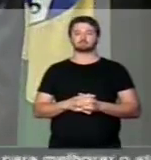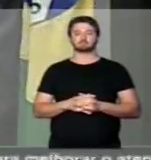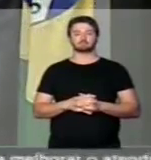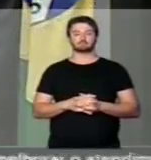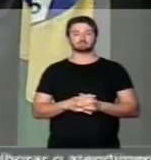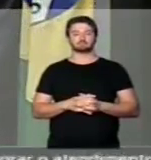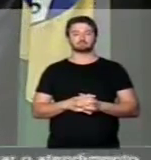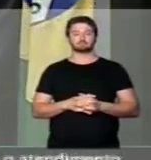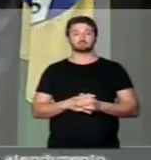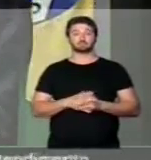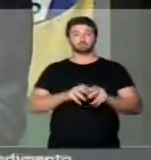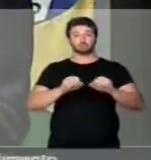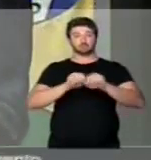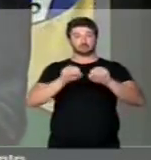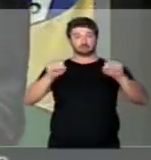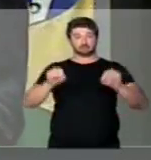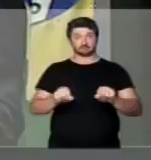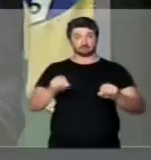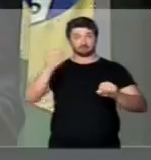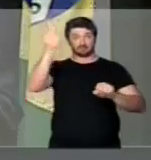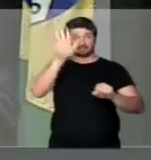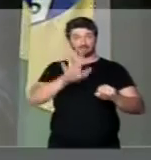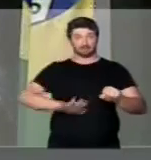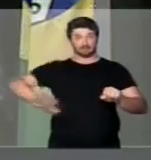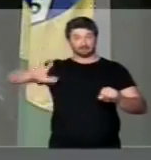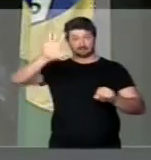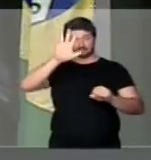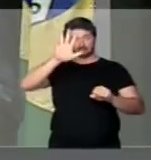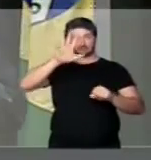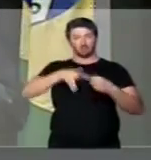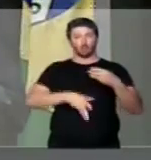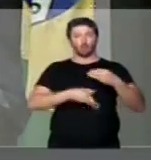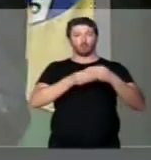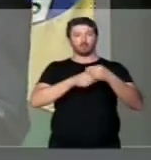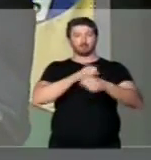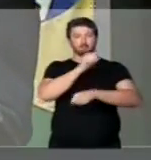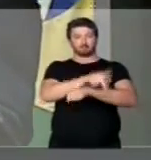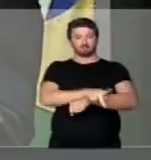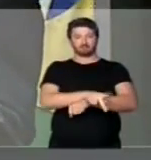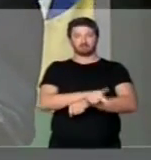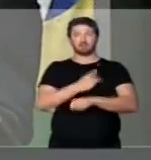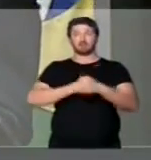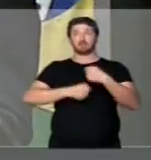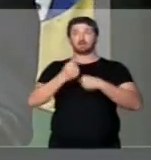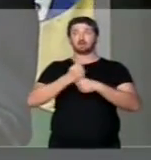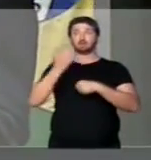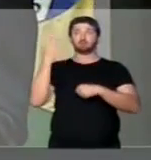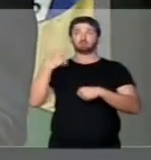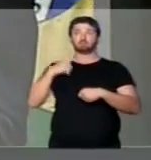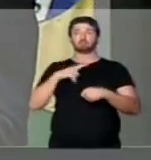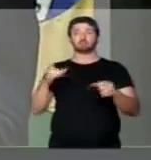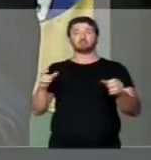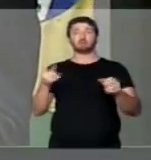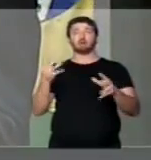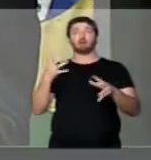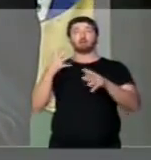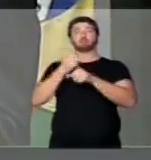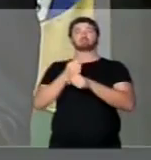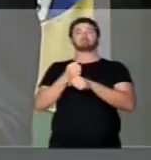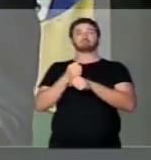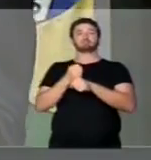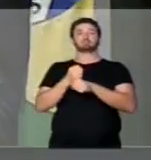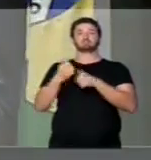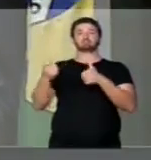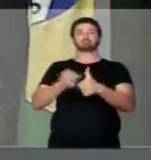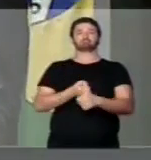O Sistema Nacional de Previdência Complementar fechou o ano passado com um déficit